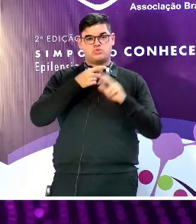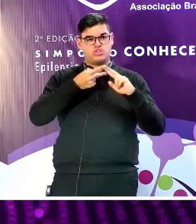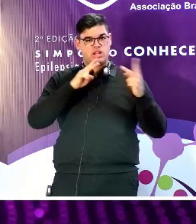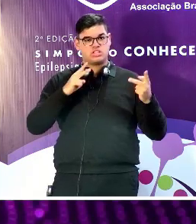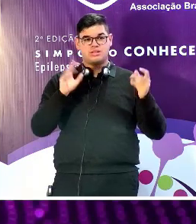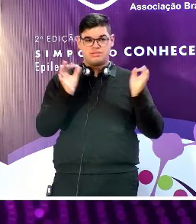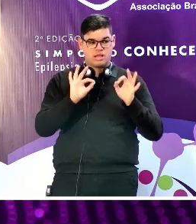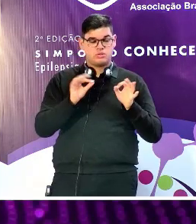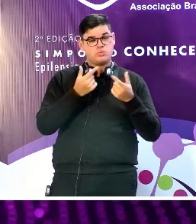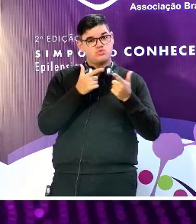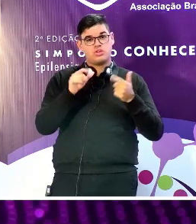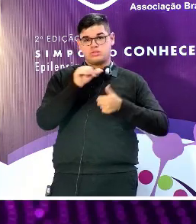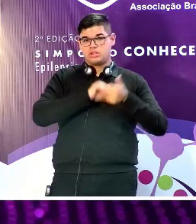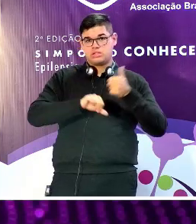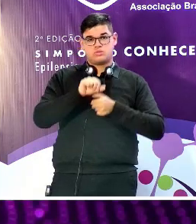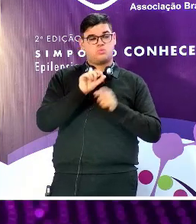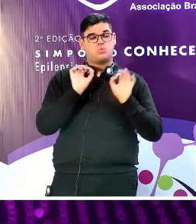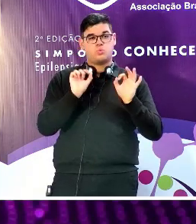tinha alterações